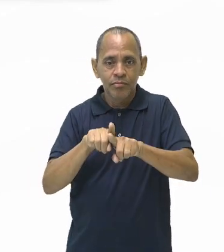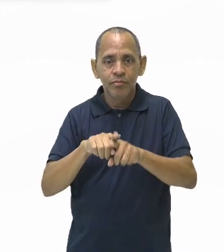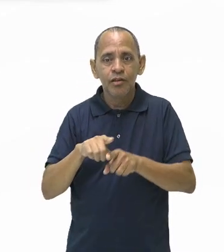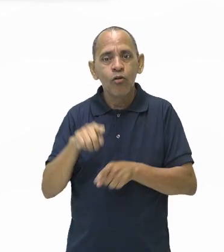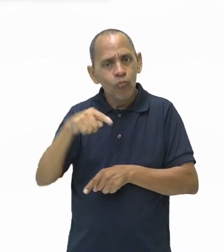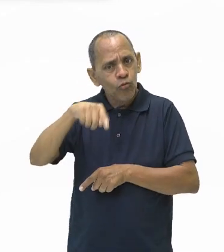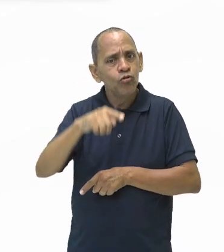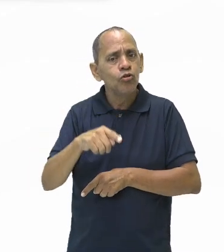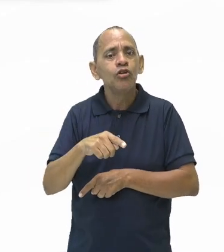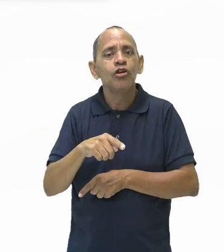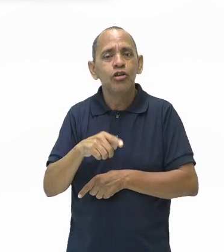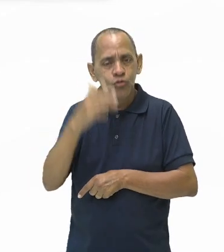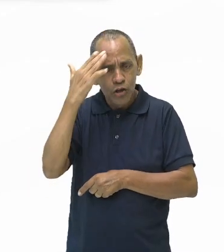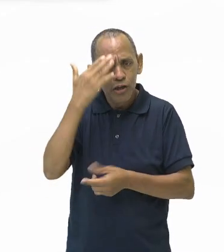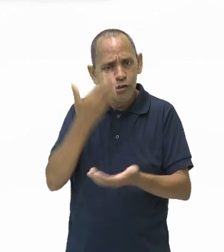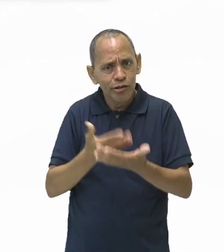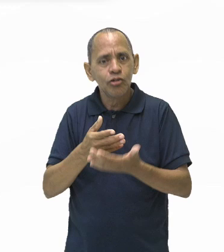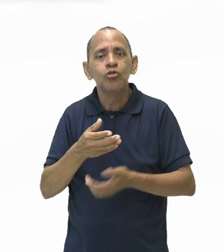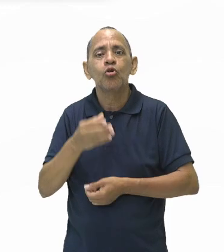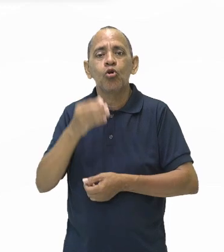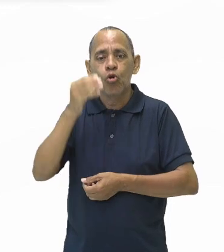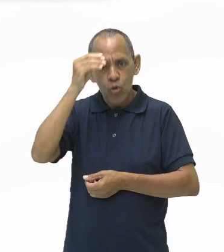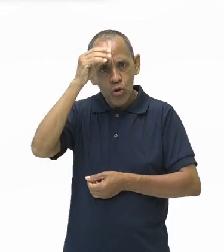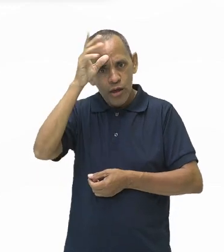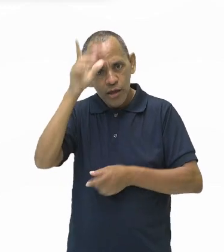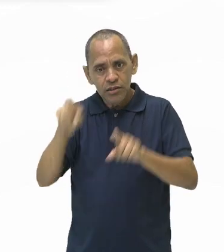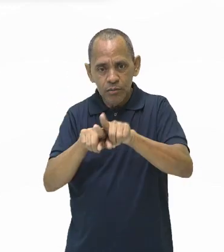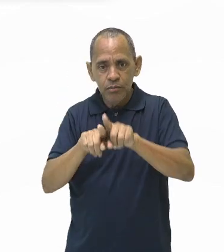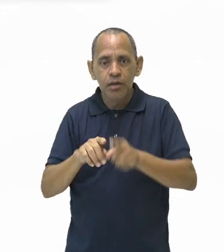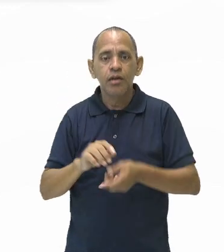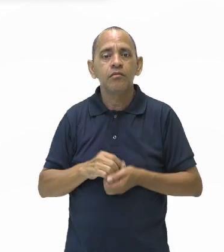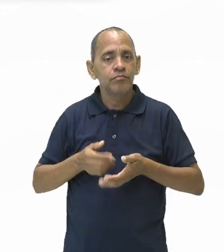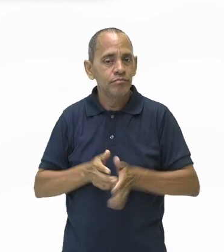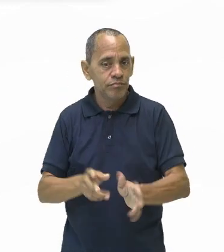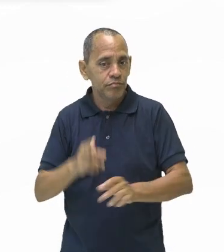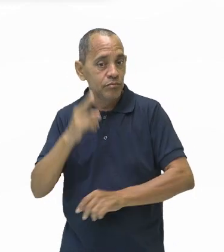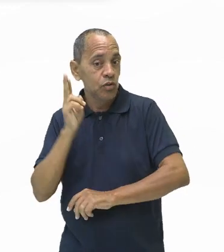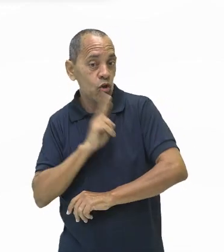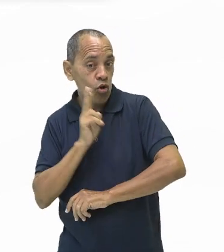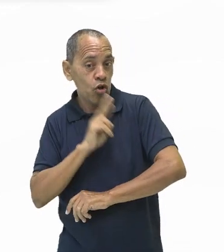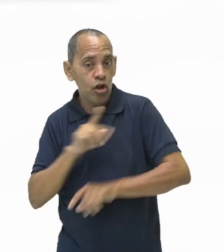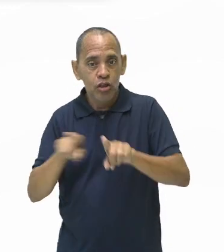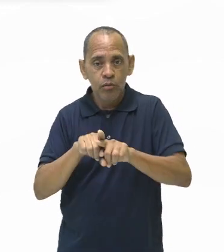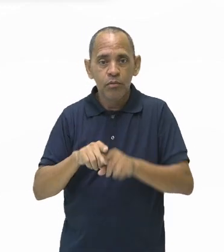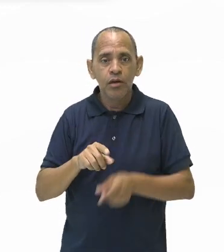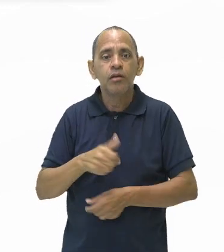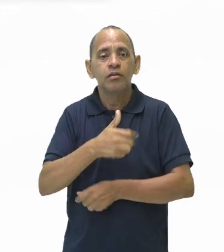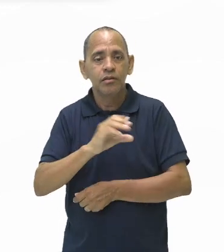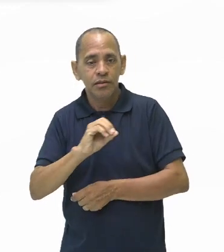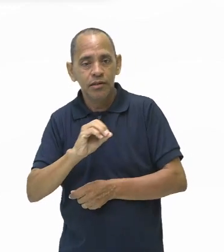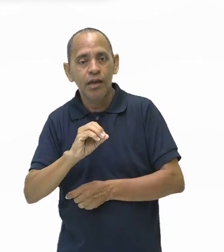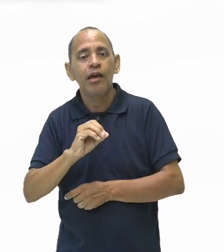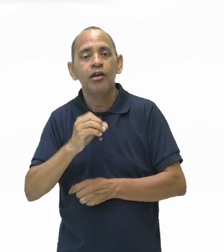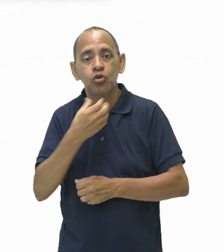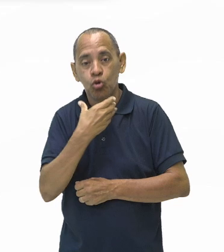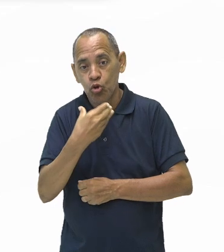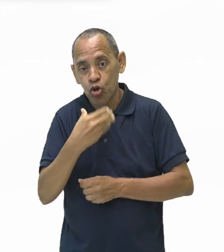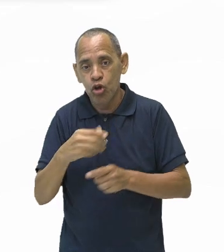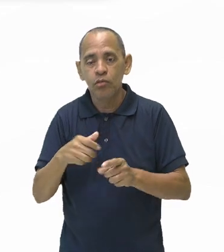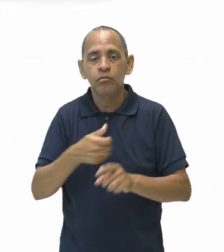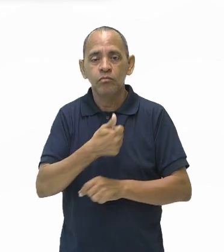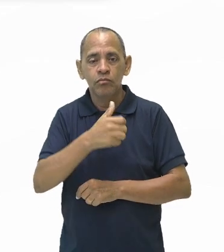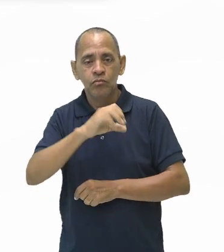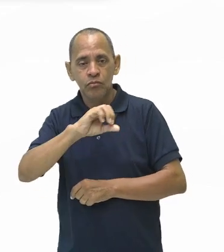conhecem, tá bom? Clarice Lispector nasceu na Ucrânia em 10 de dezembro de